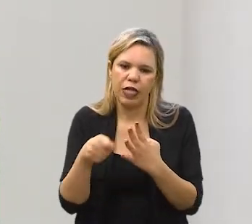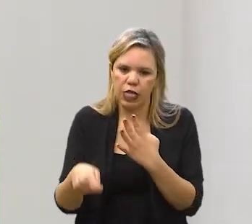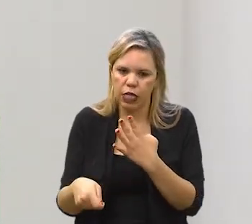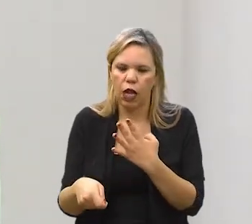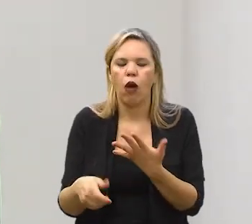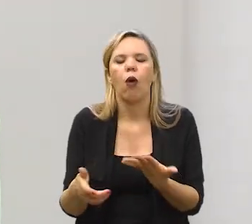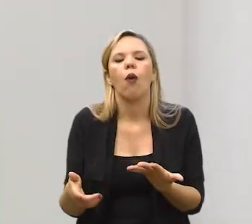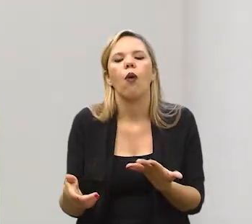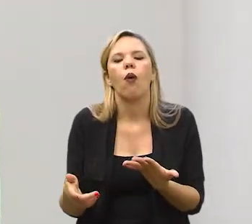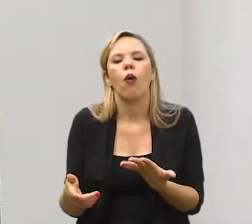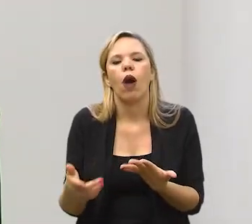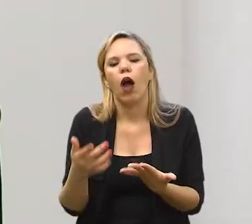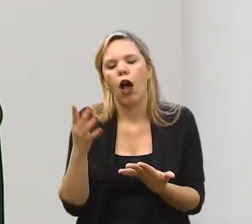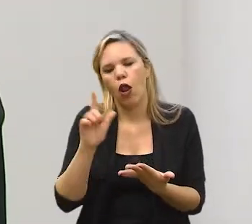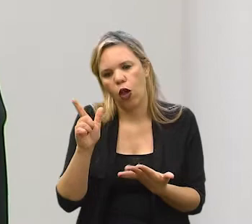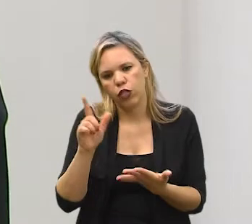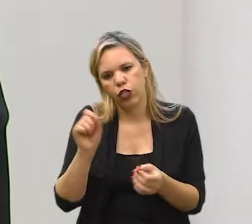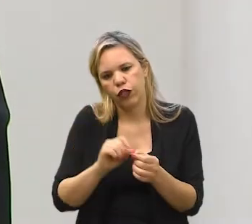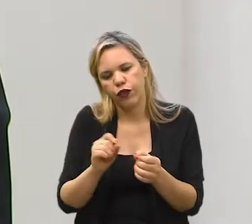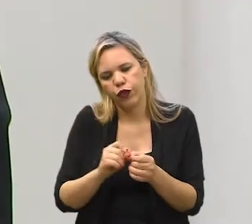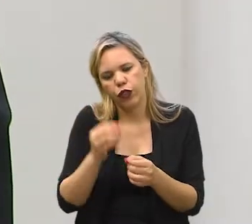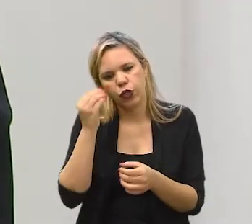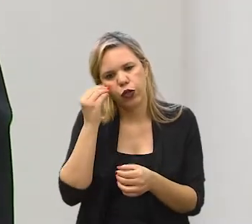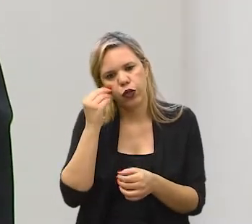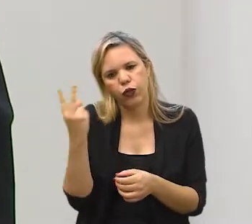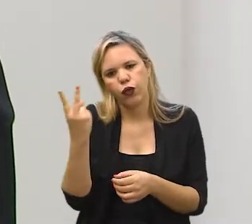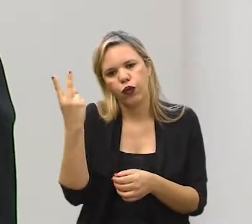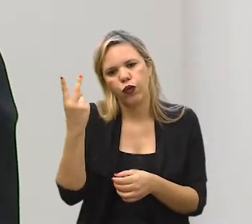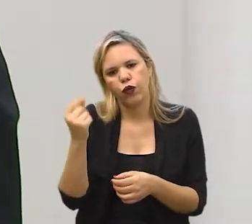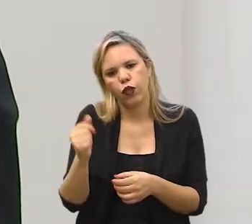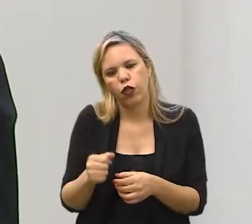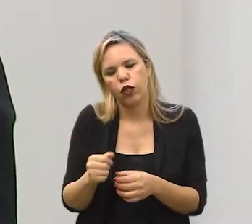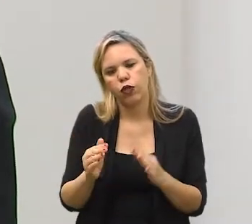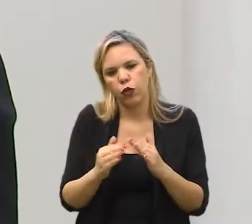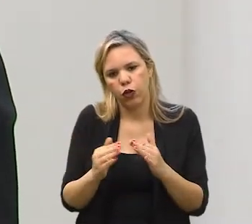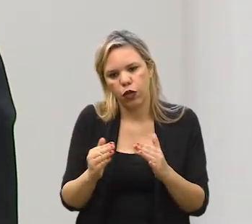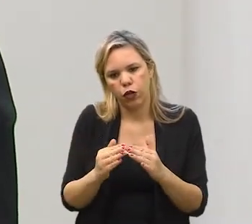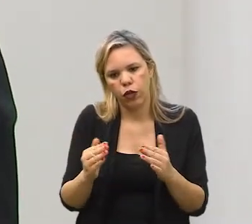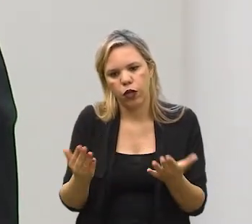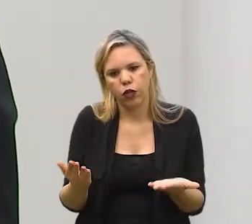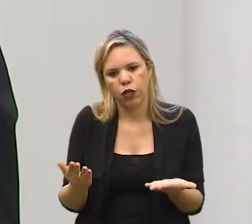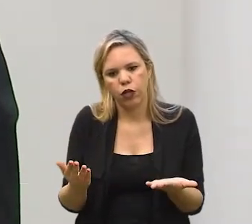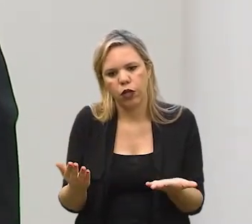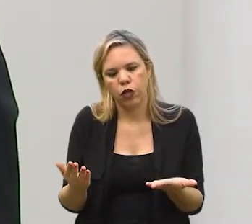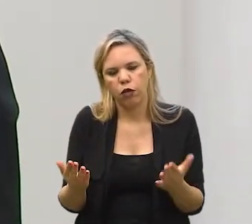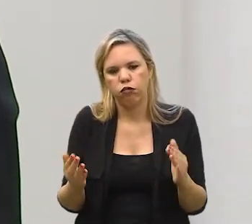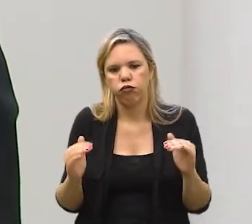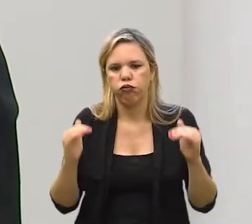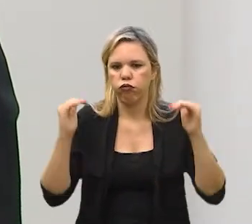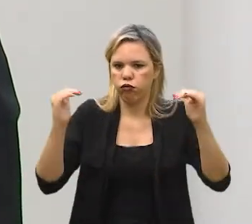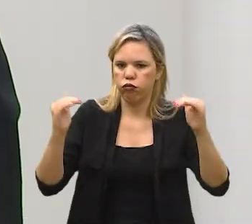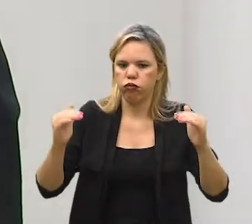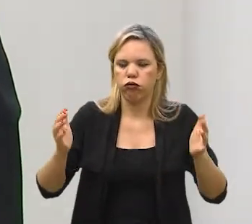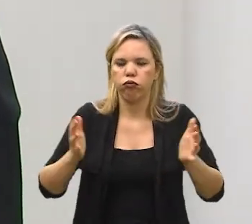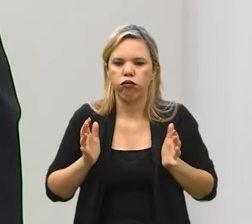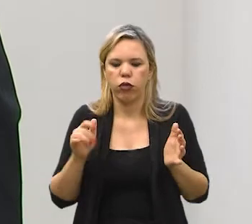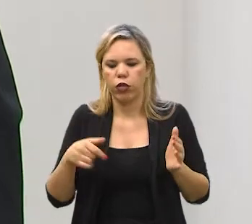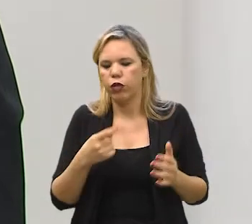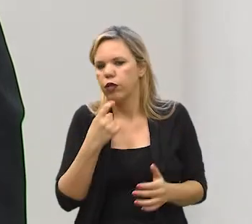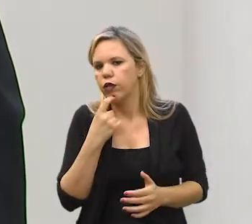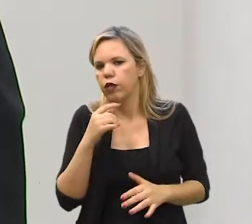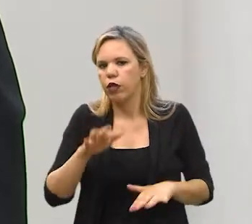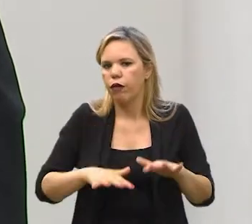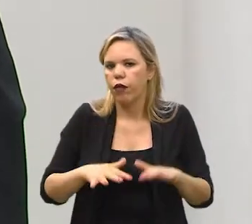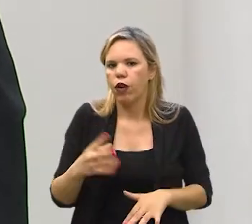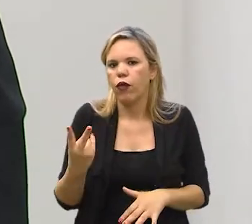a gente fez uma simulação de um valor de imóvel relativamente de classe média aqui de Campinas,